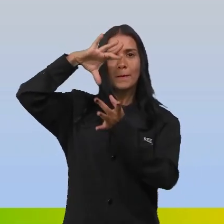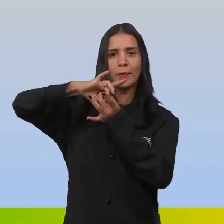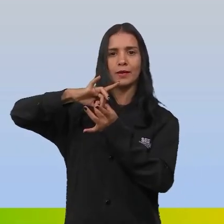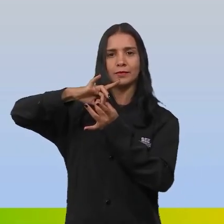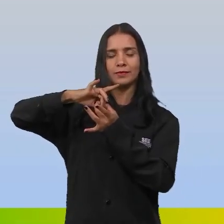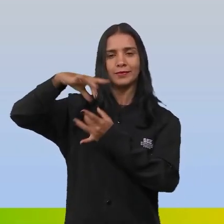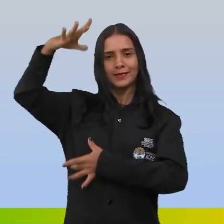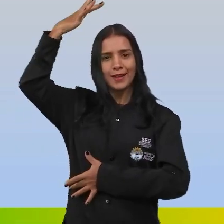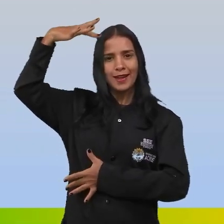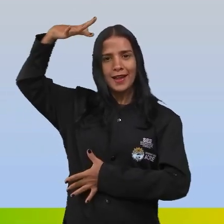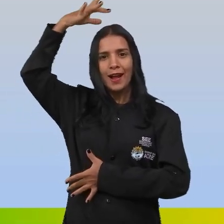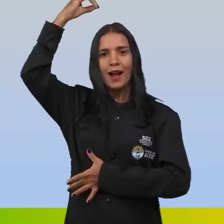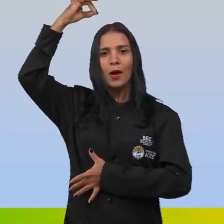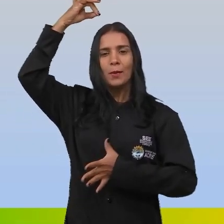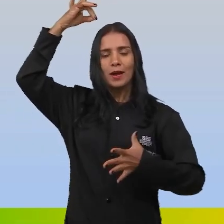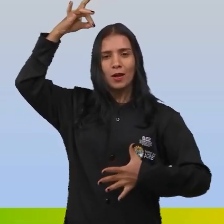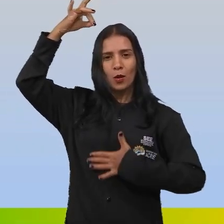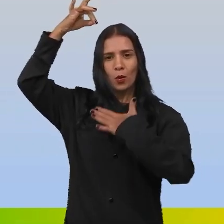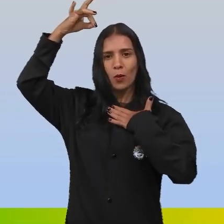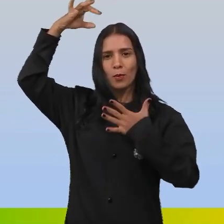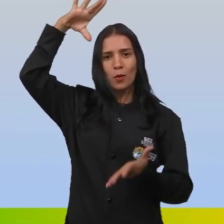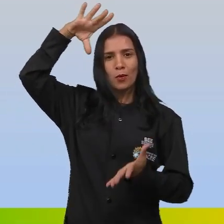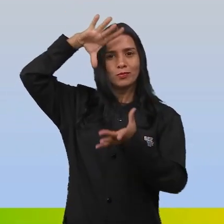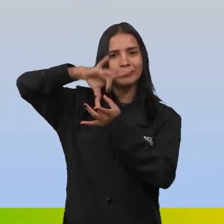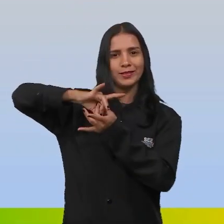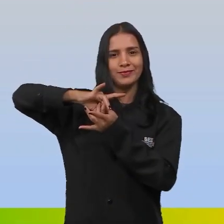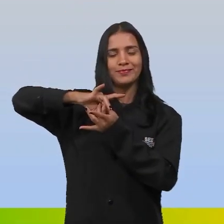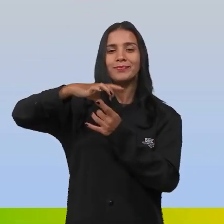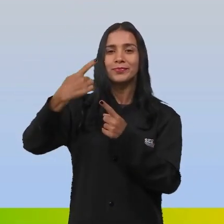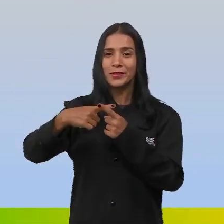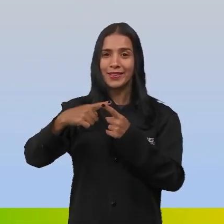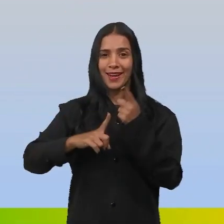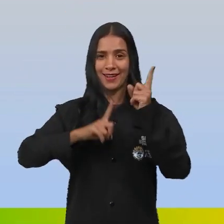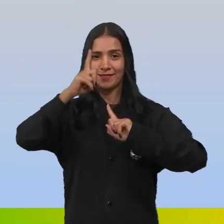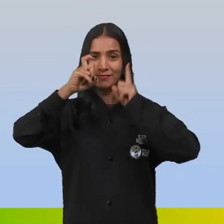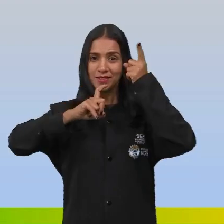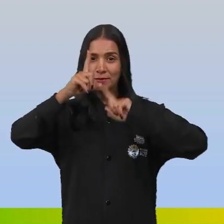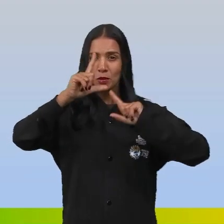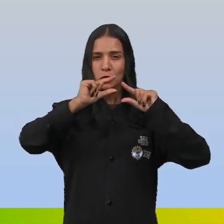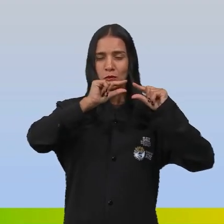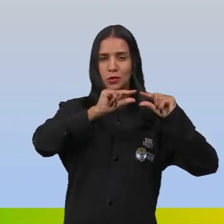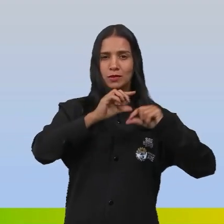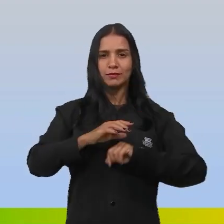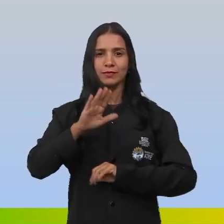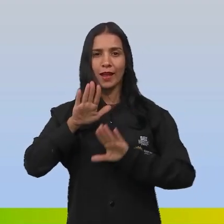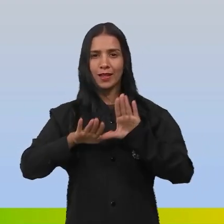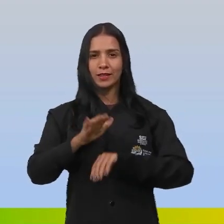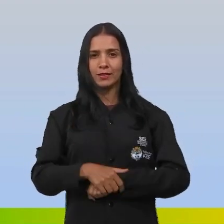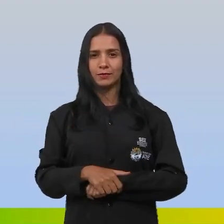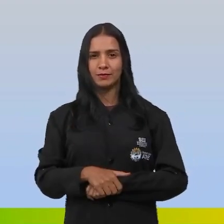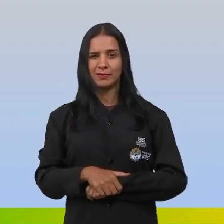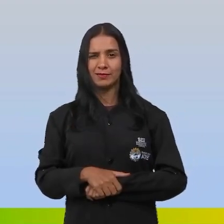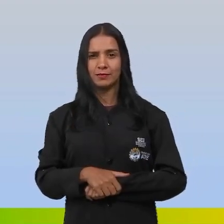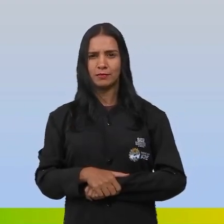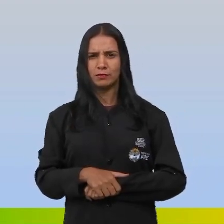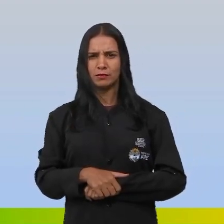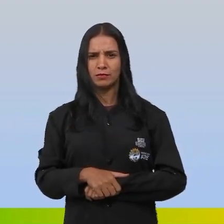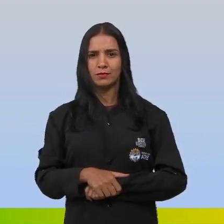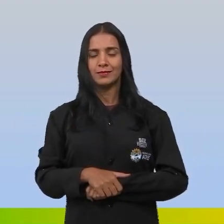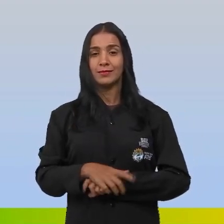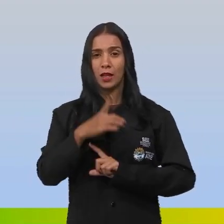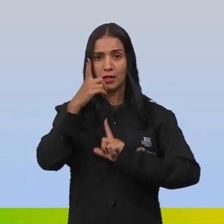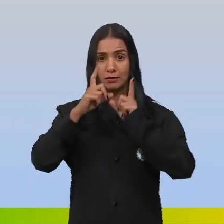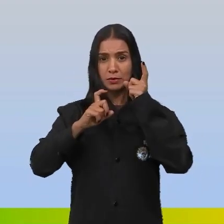personagem. Então, essas microexpressões, como um leve franzir de testa,